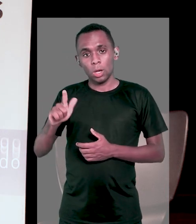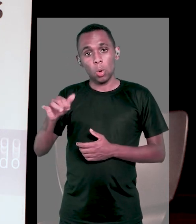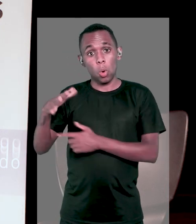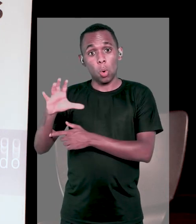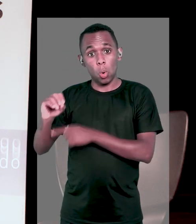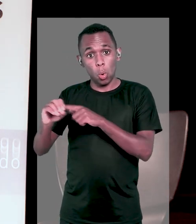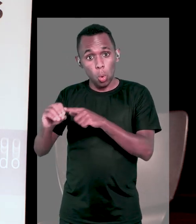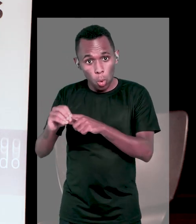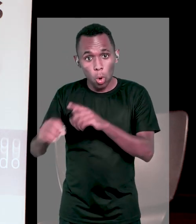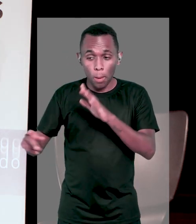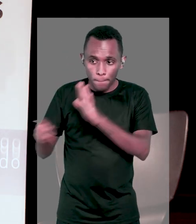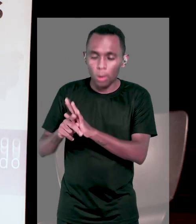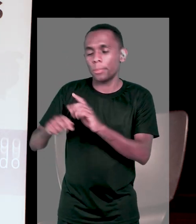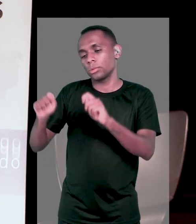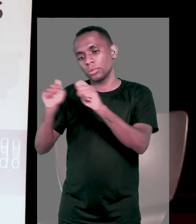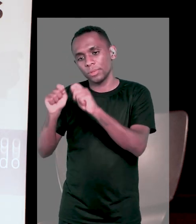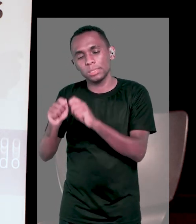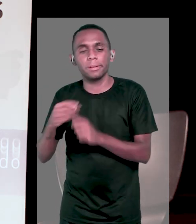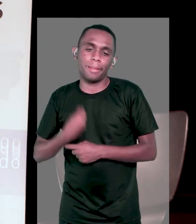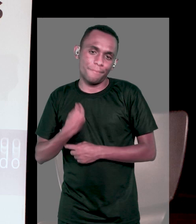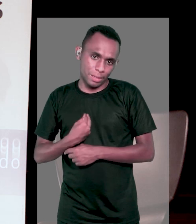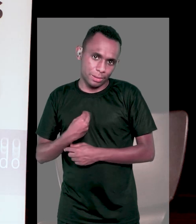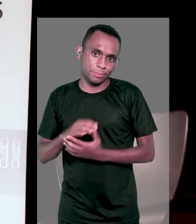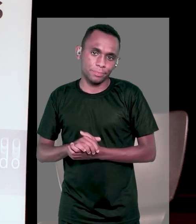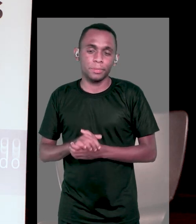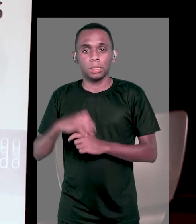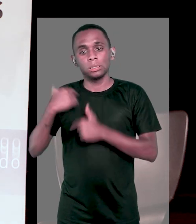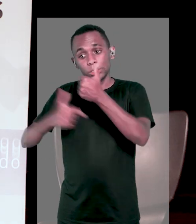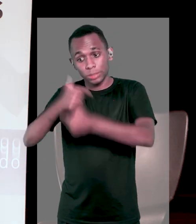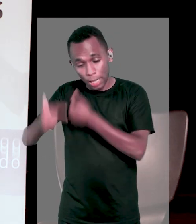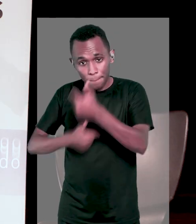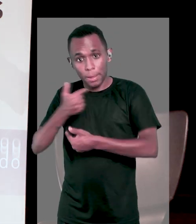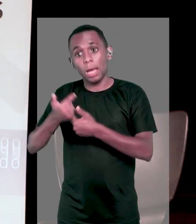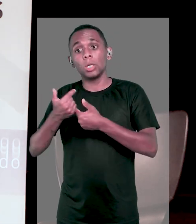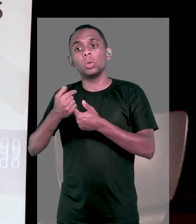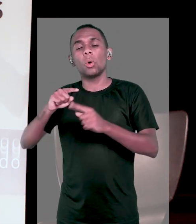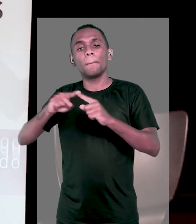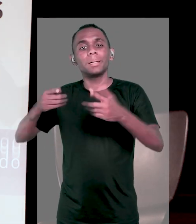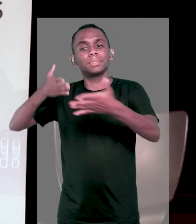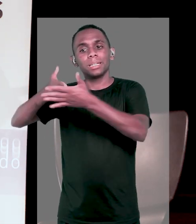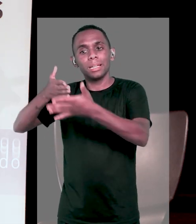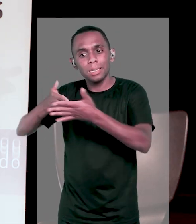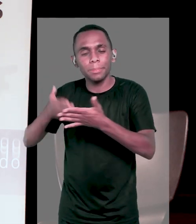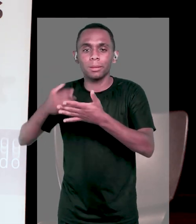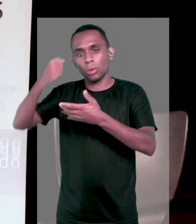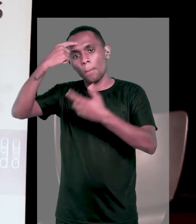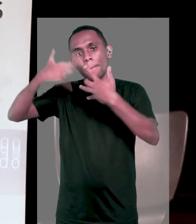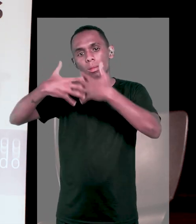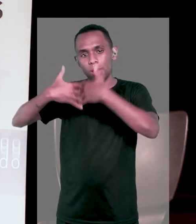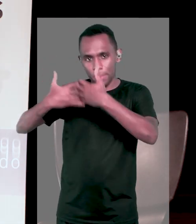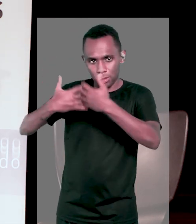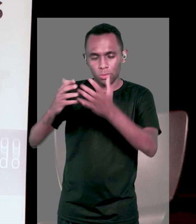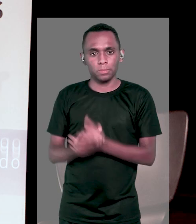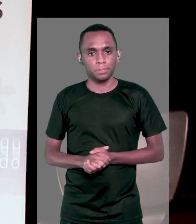é o momento no qual eu me entrego ao pensamento e ao me entregar